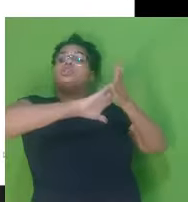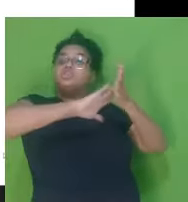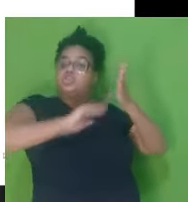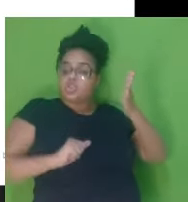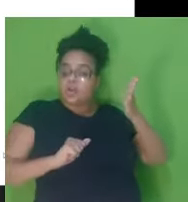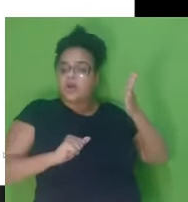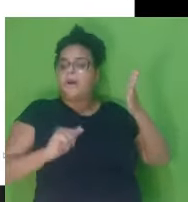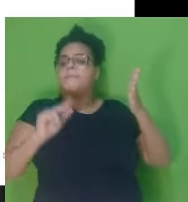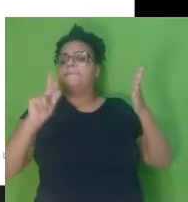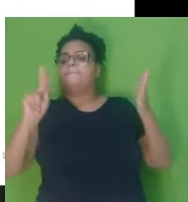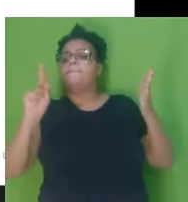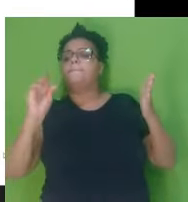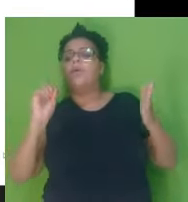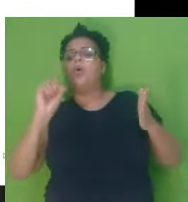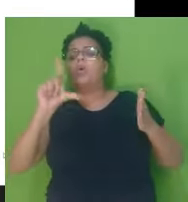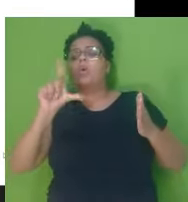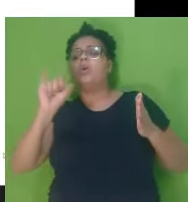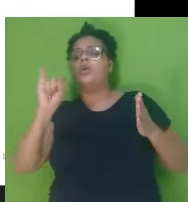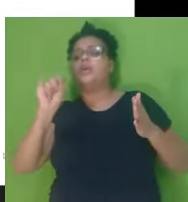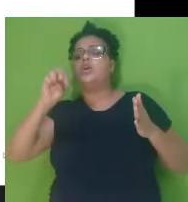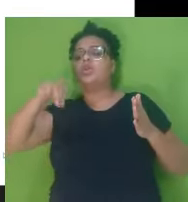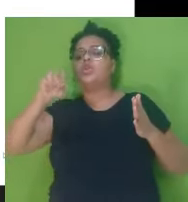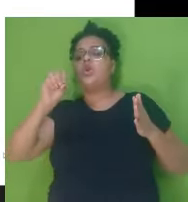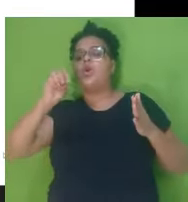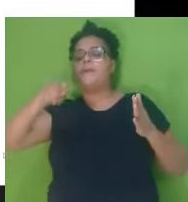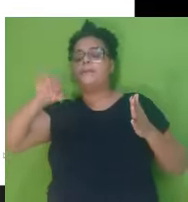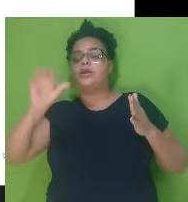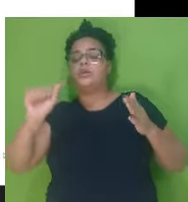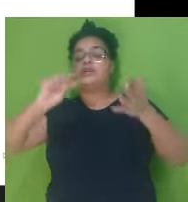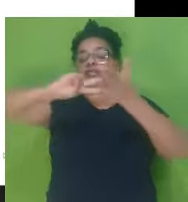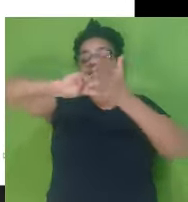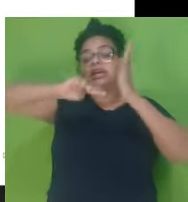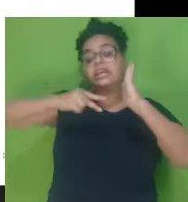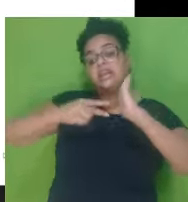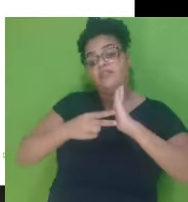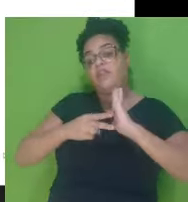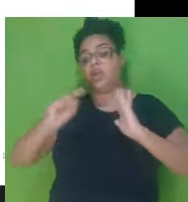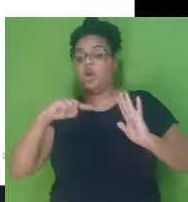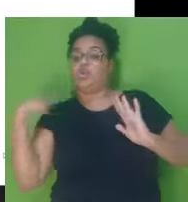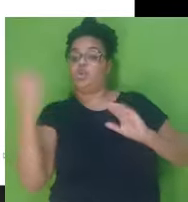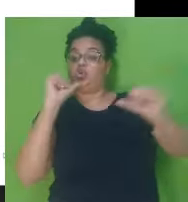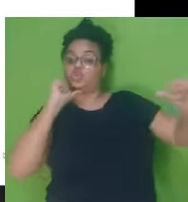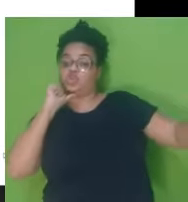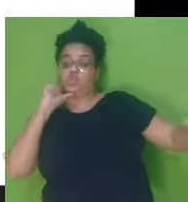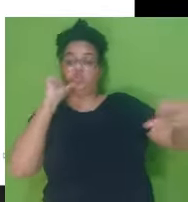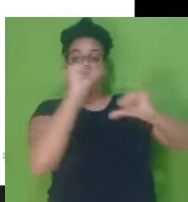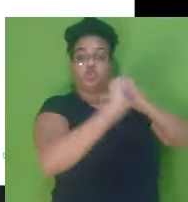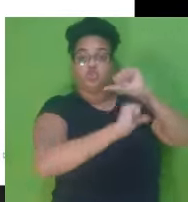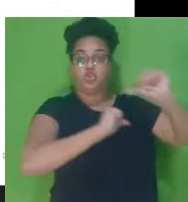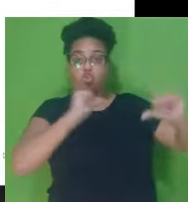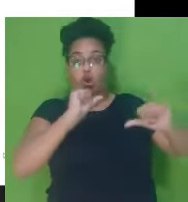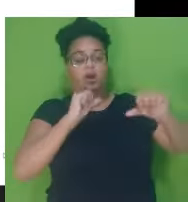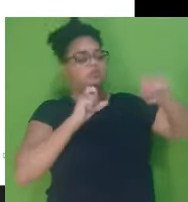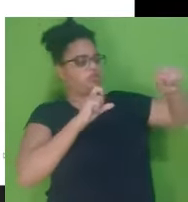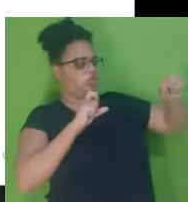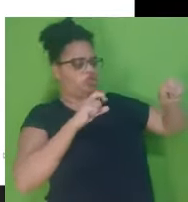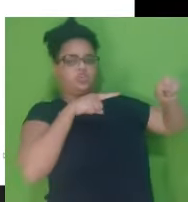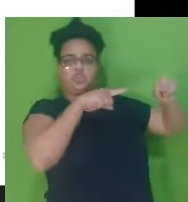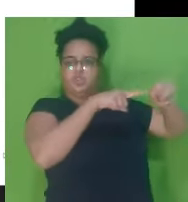um polinômio p de x, né, e isso significa que quando você troca o